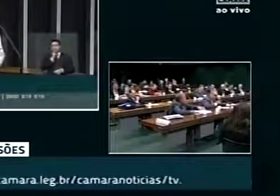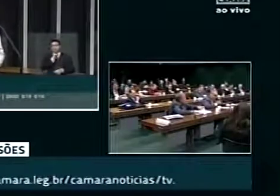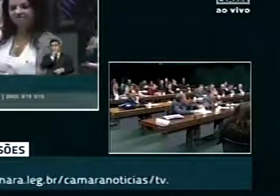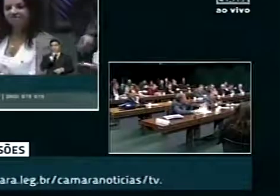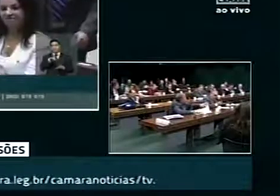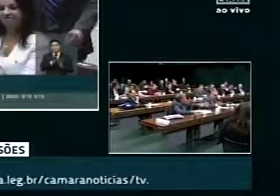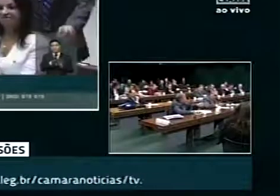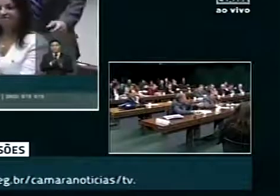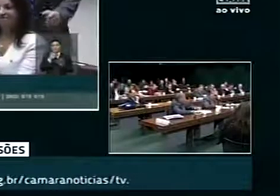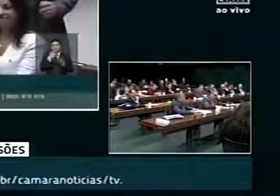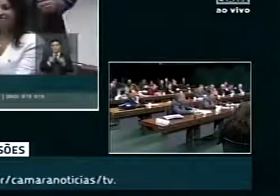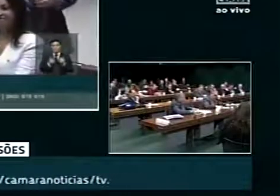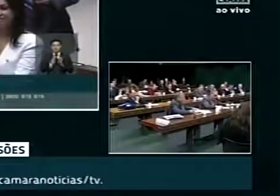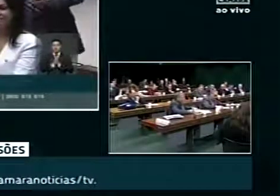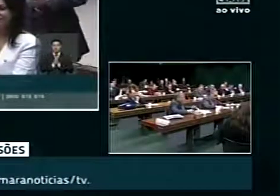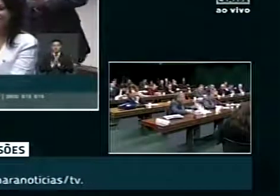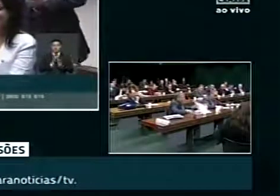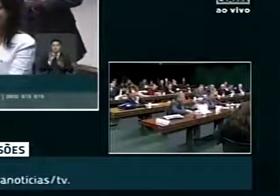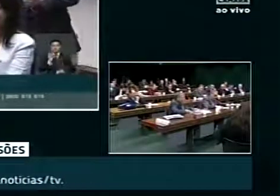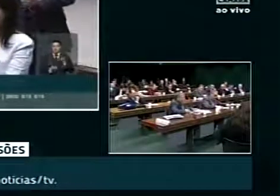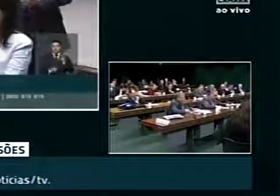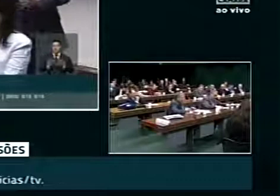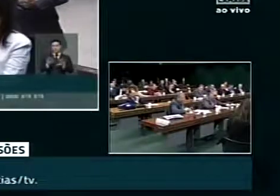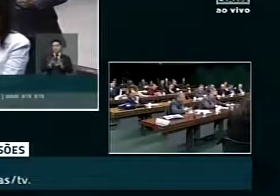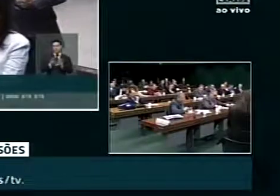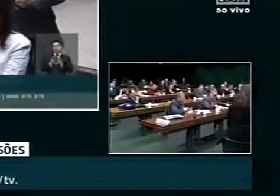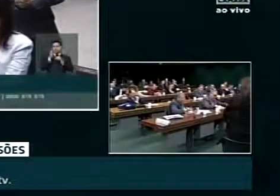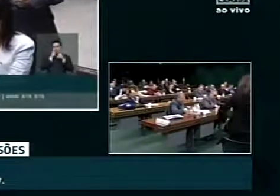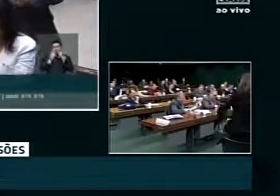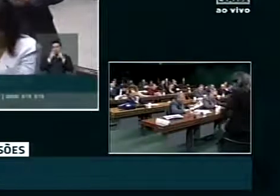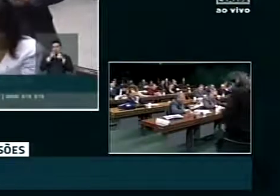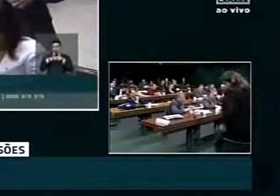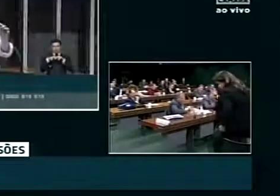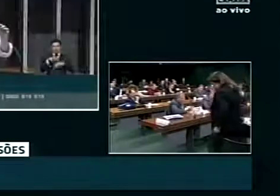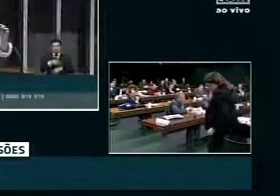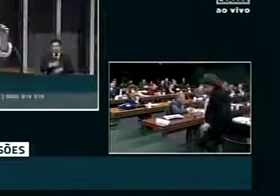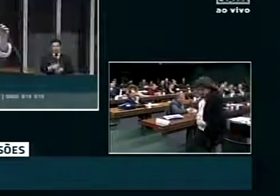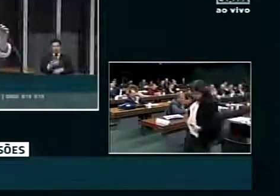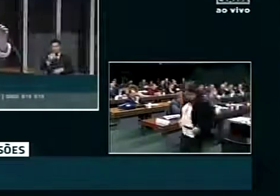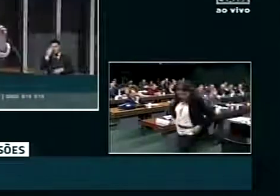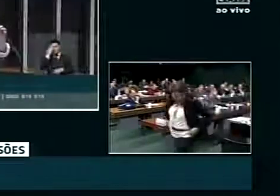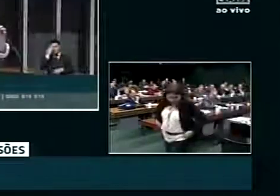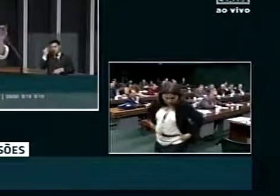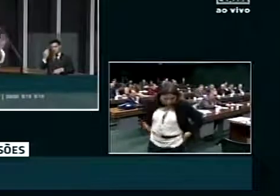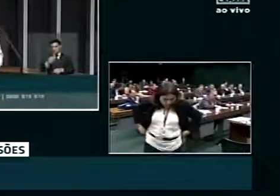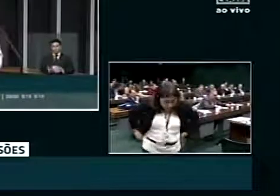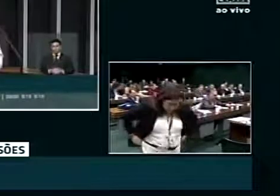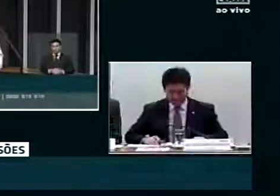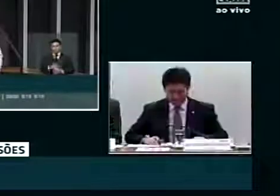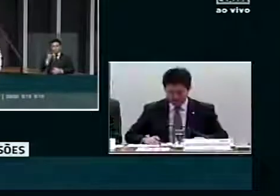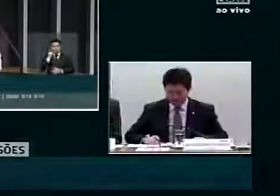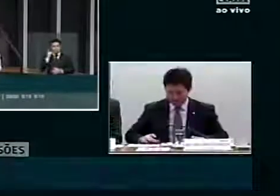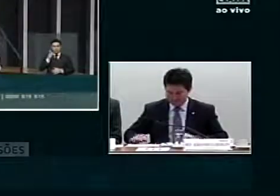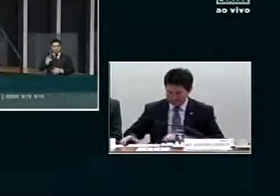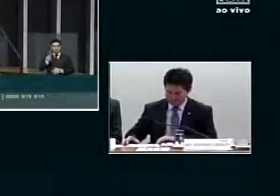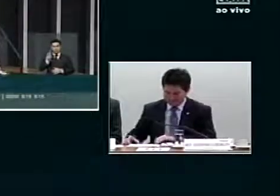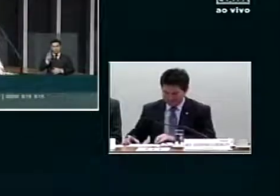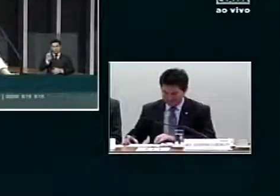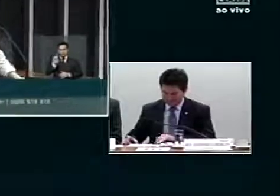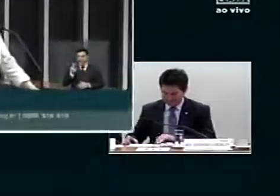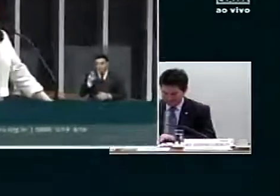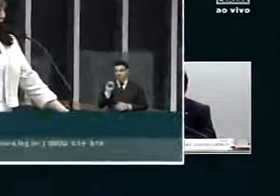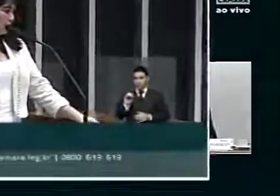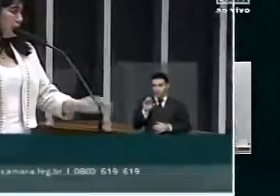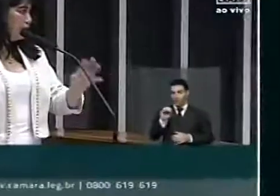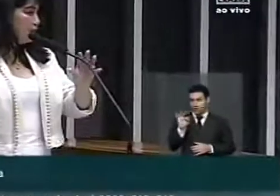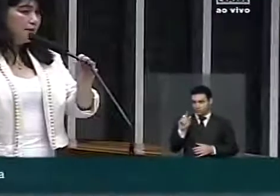clamam por justiça e choram pelos seus filhos. Muito obrigada. Deputado Keiko Otto, Vossa Excelência